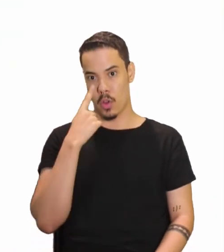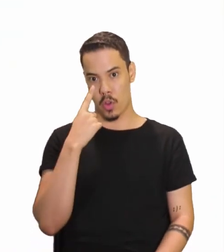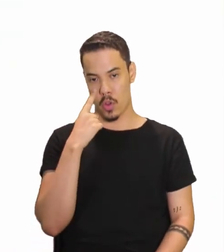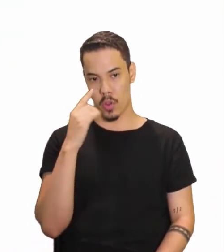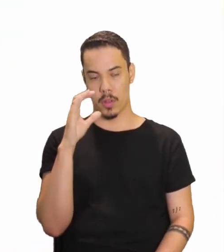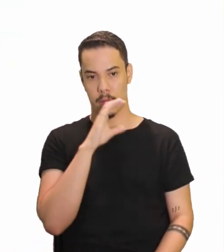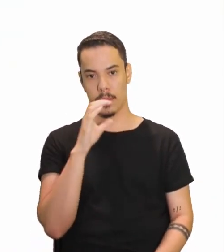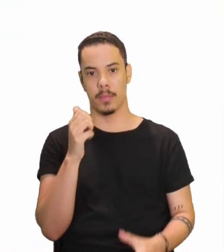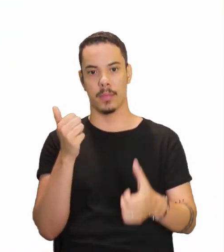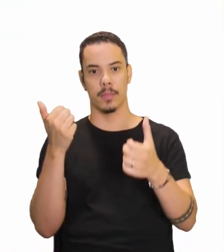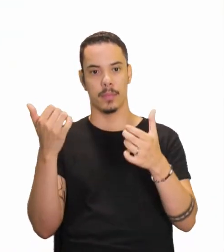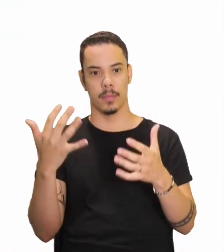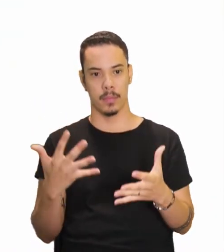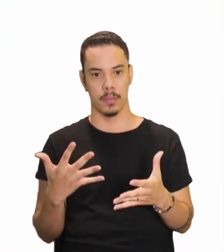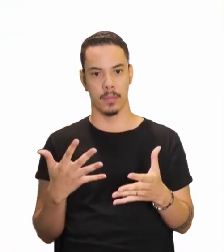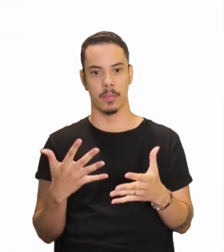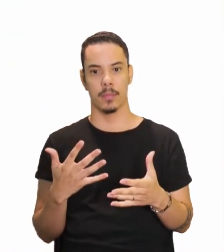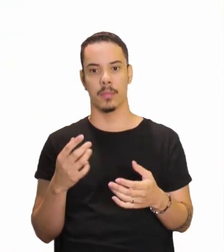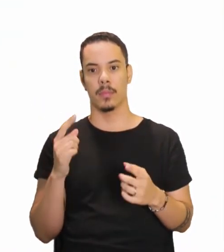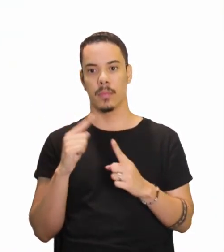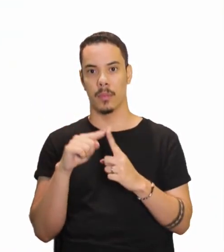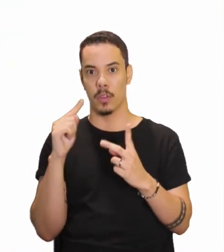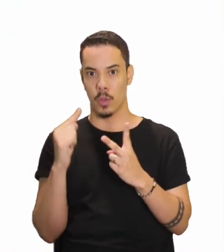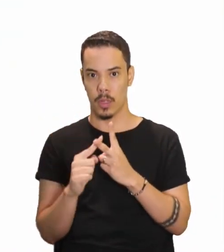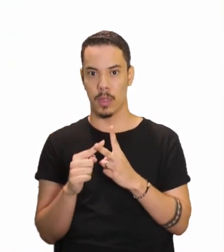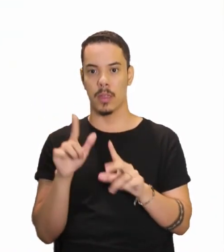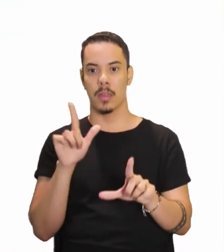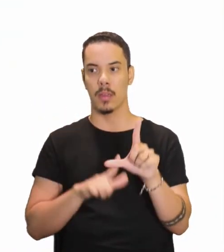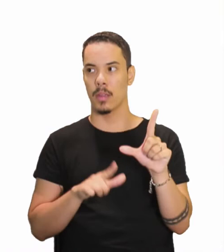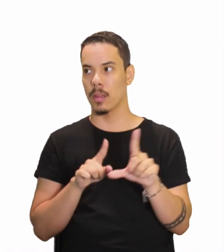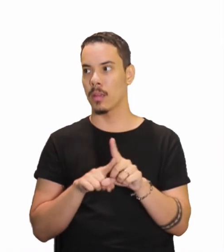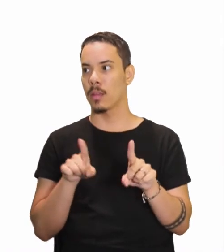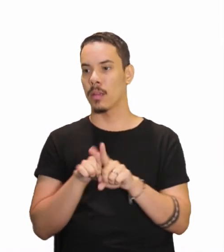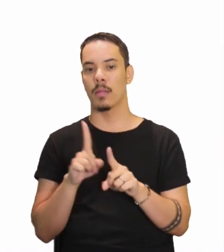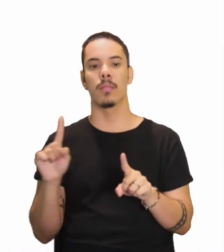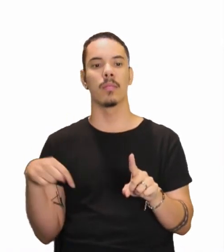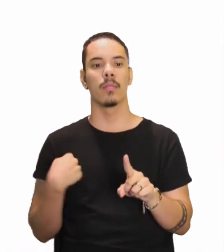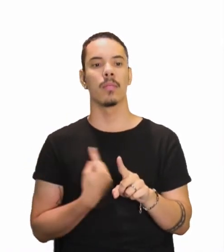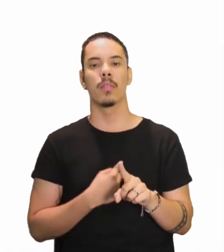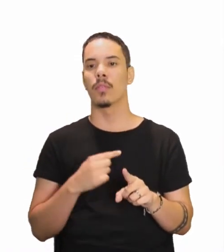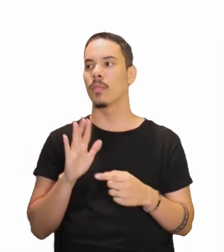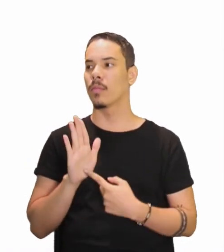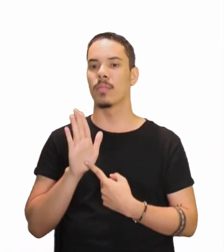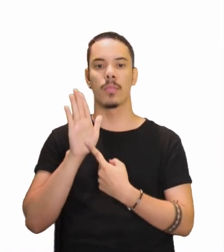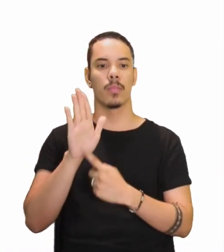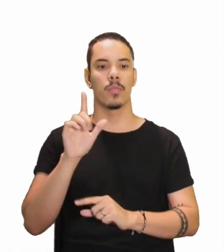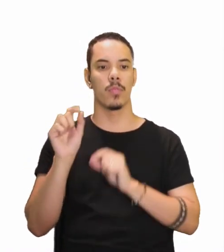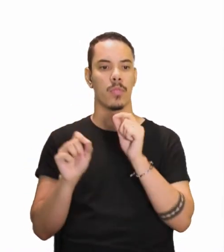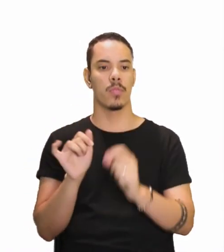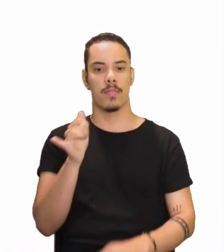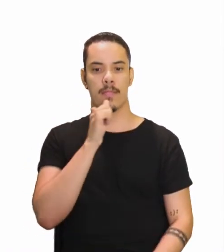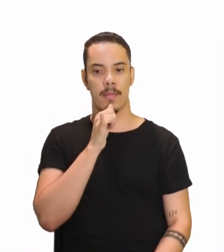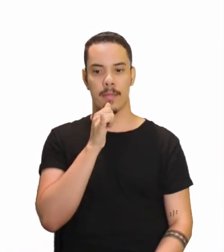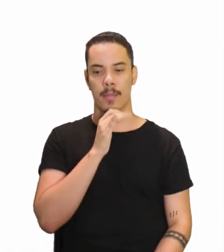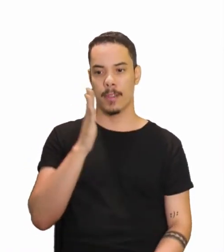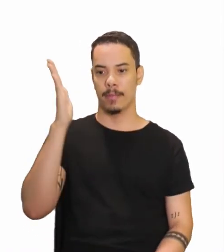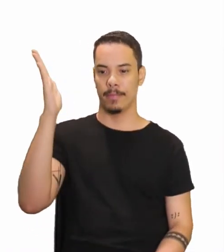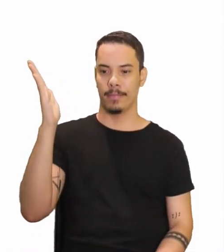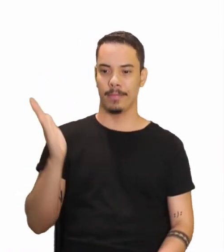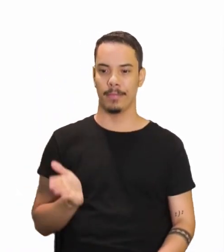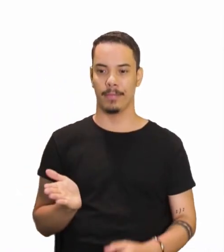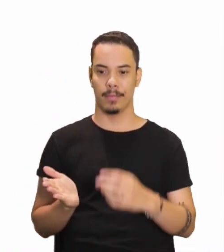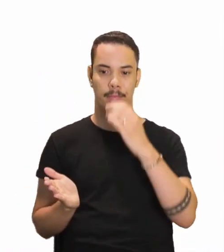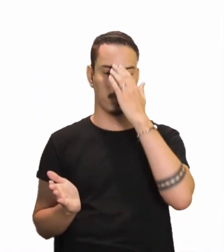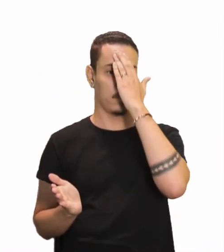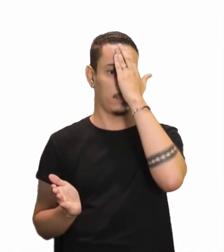falando do dígrafo. 2 letras, um fonema, 2 letras, um fonema. Aqui a gente tem para vocês o quê? Um exemplo, né?